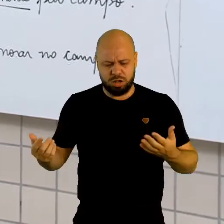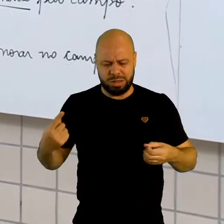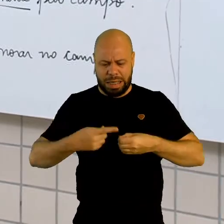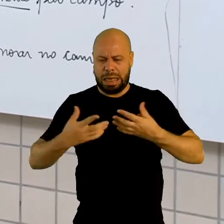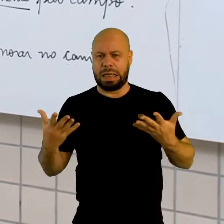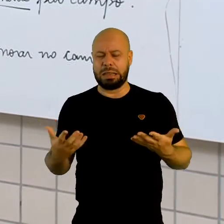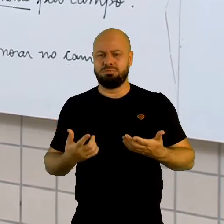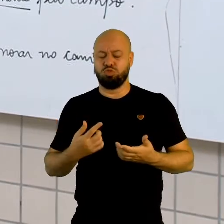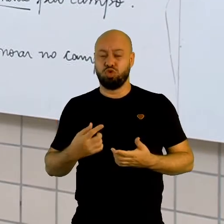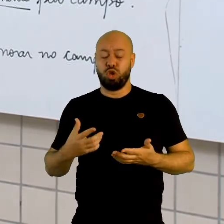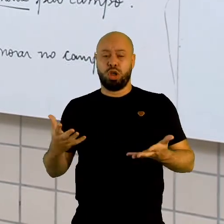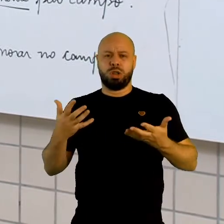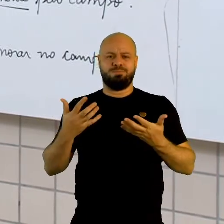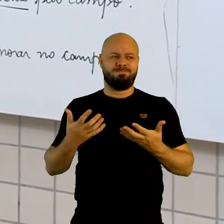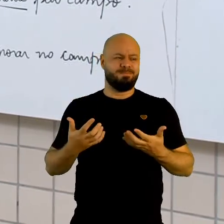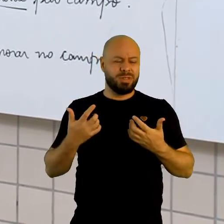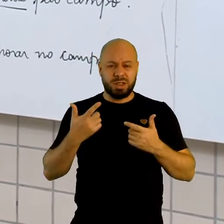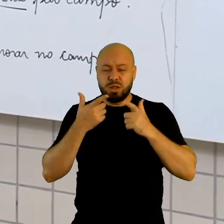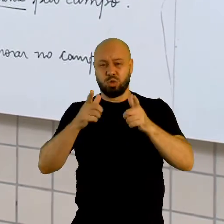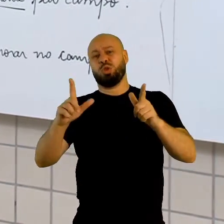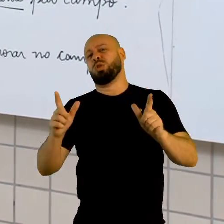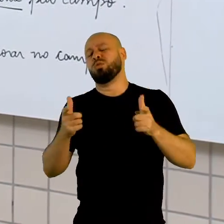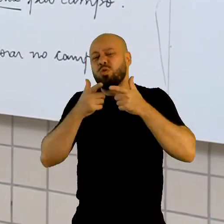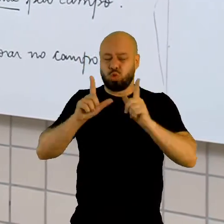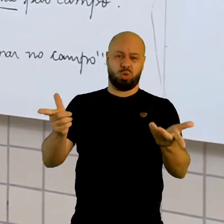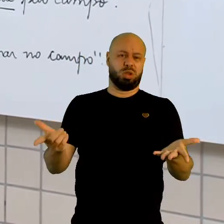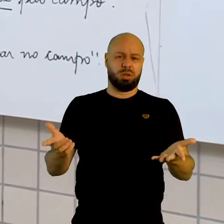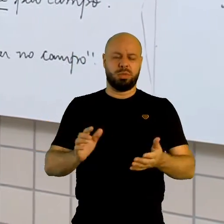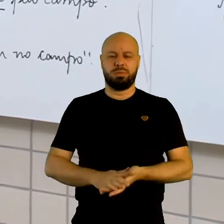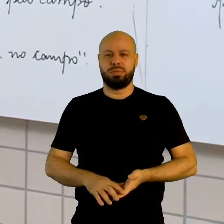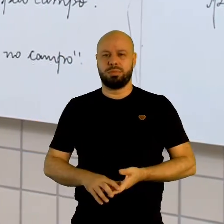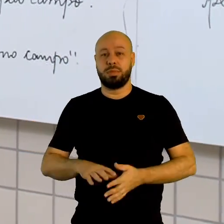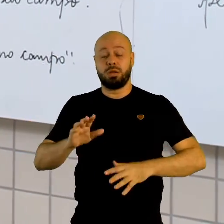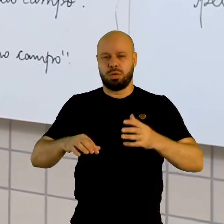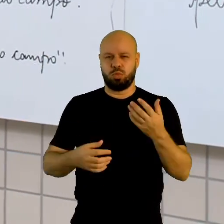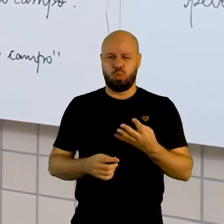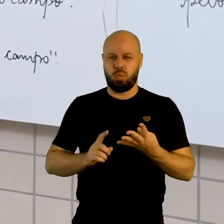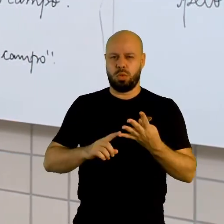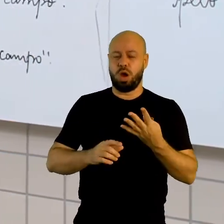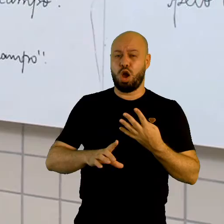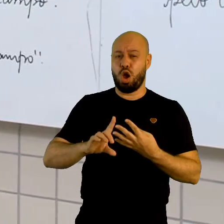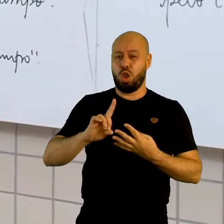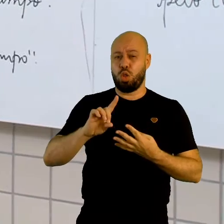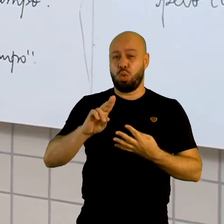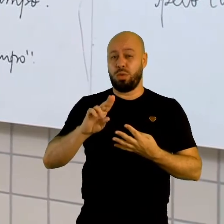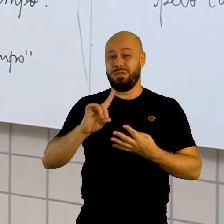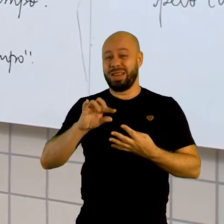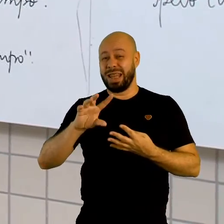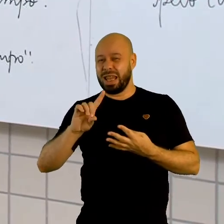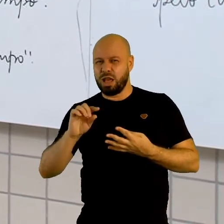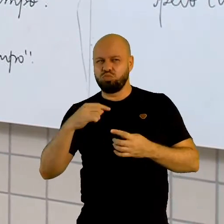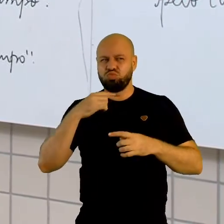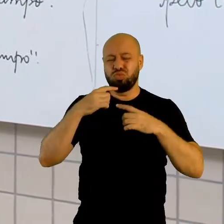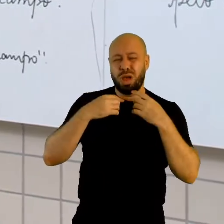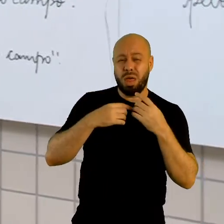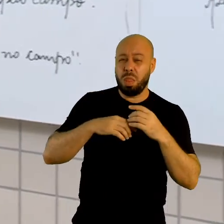de dúvida. O que dá a ideia de dúvida? Talvez mudarei para o